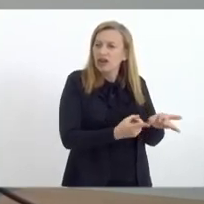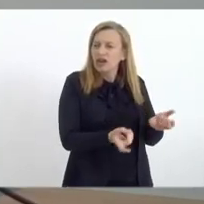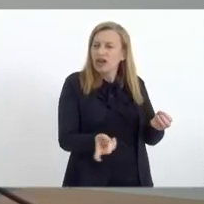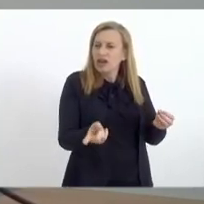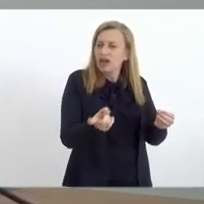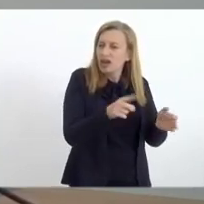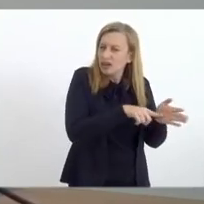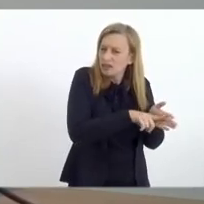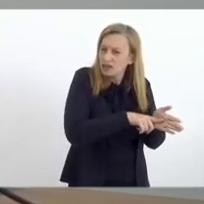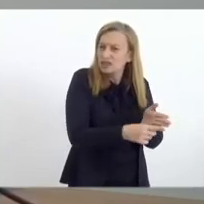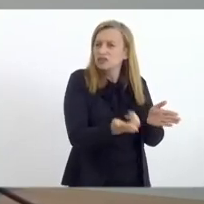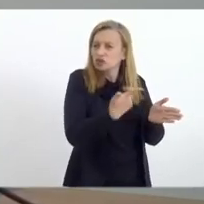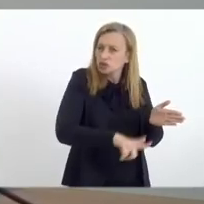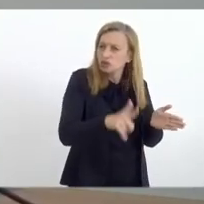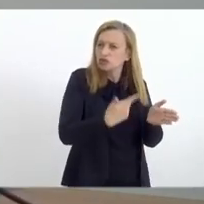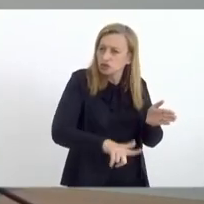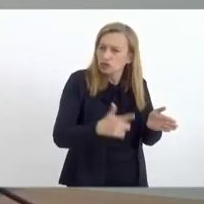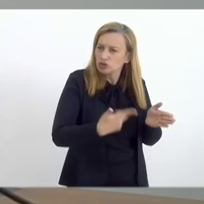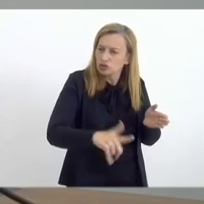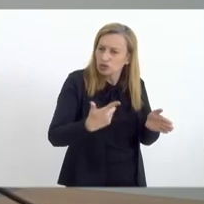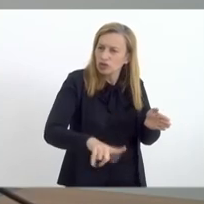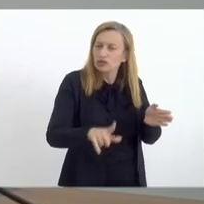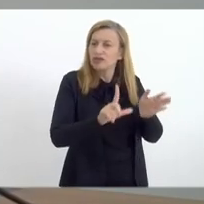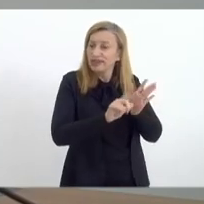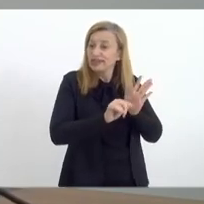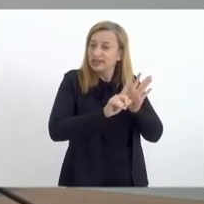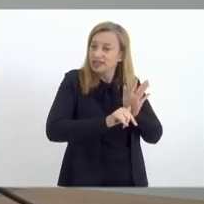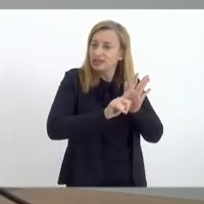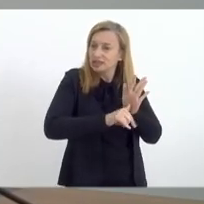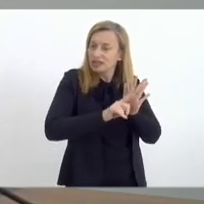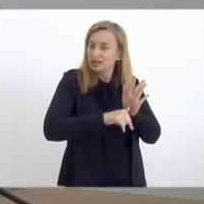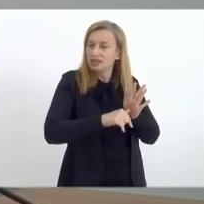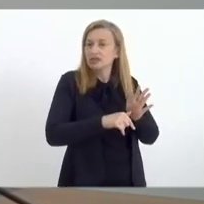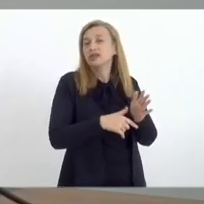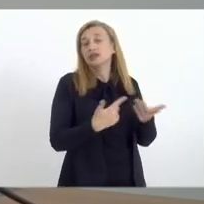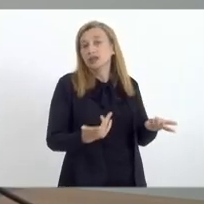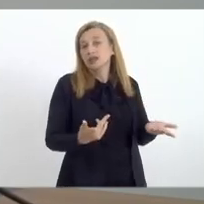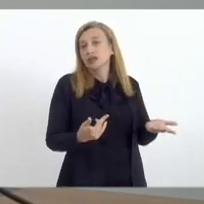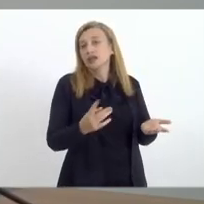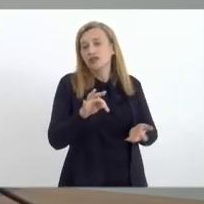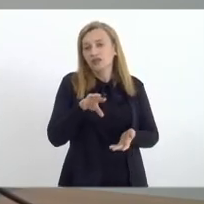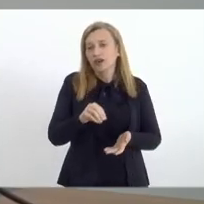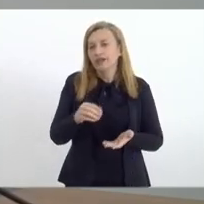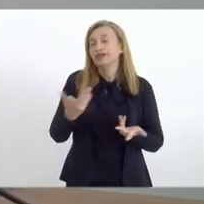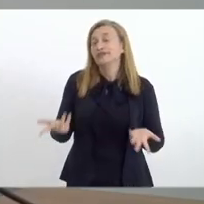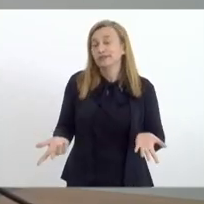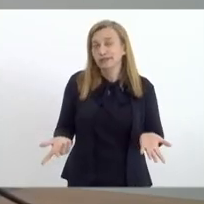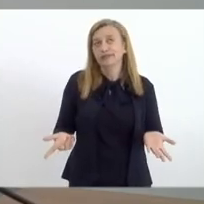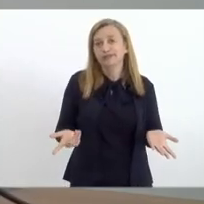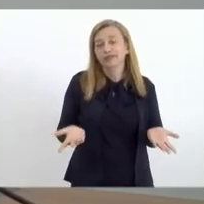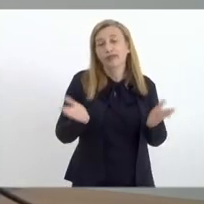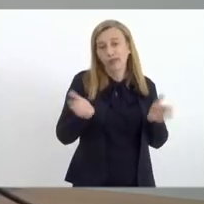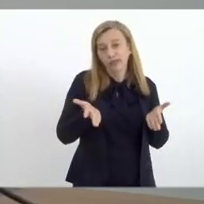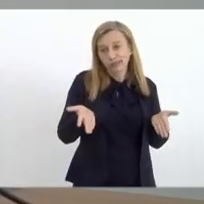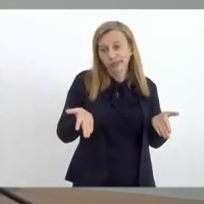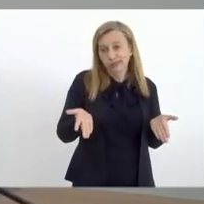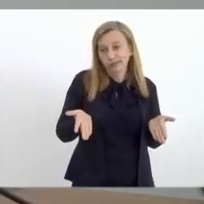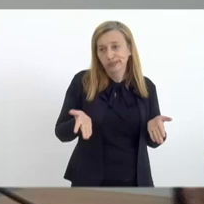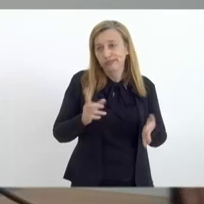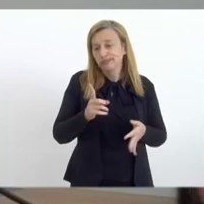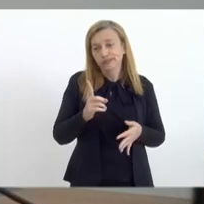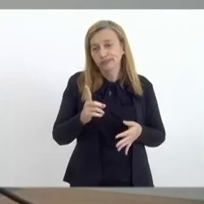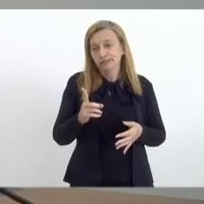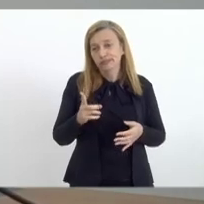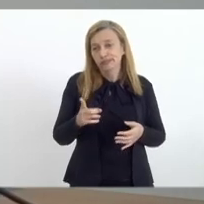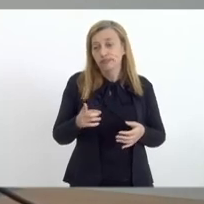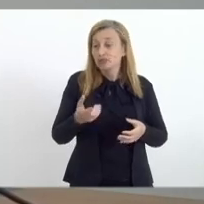que evidentemente vai atrasar tudo e até às vezes, né, levar um veto, que é uma coisa que evidentemente hoje, né, não é a construção